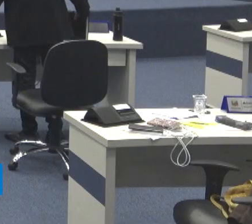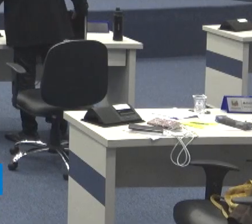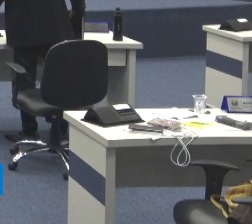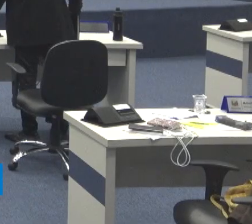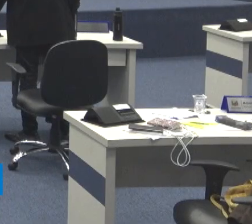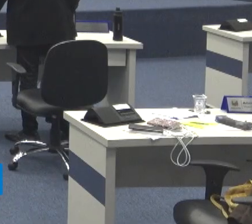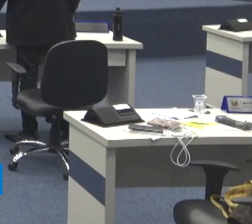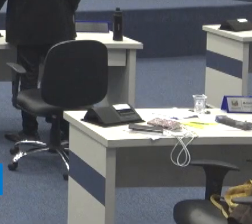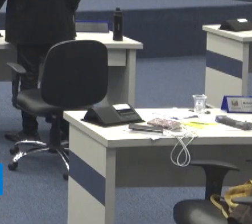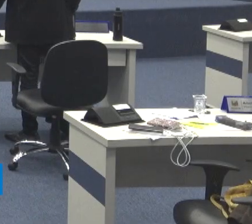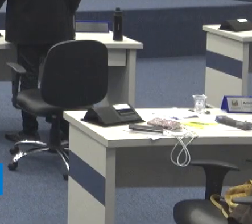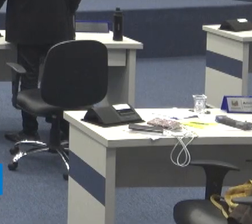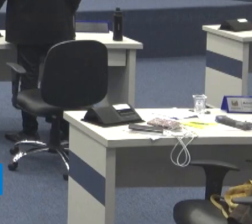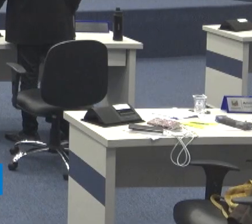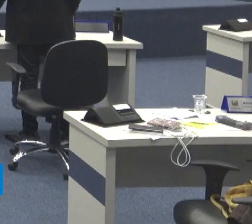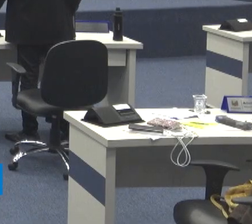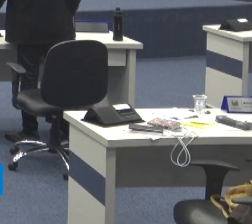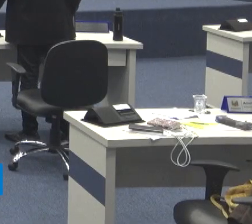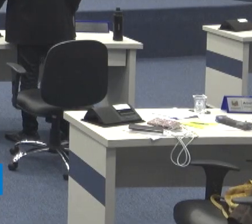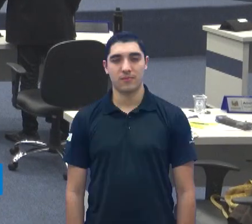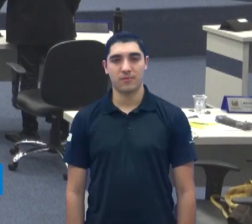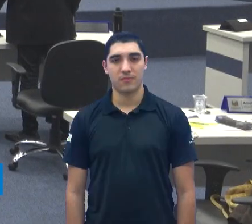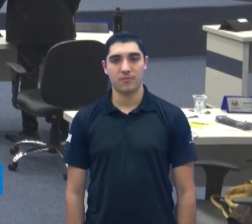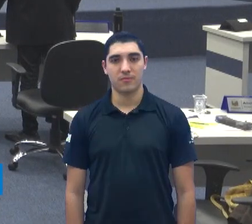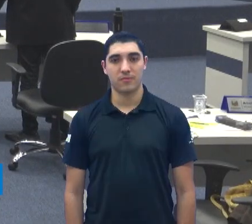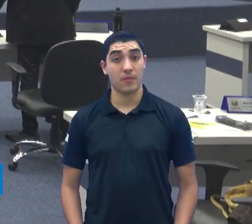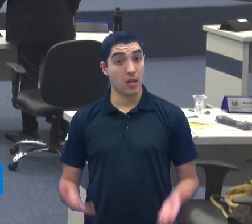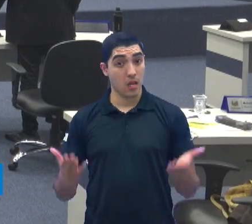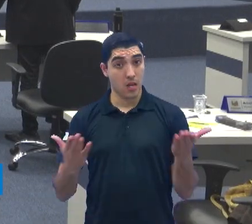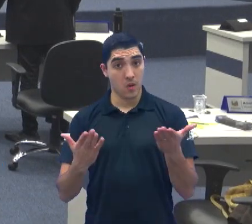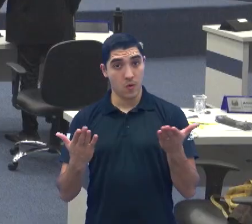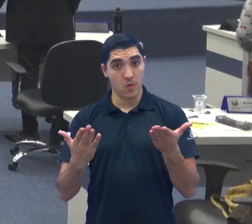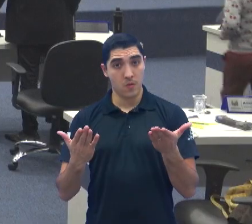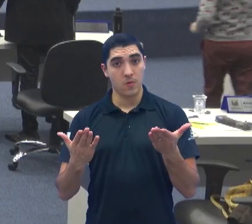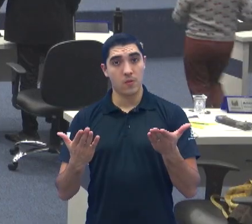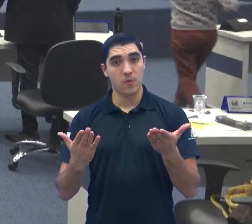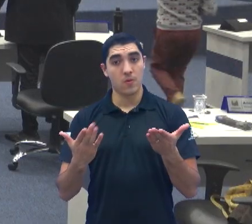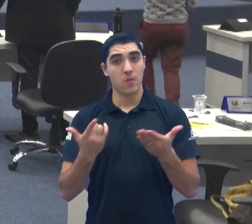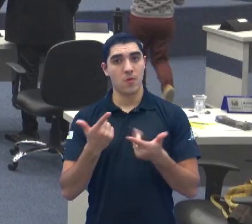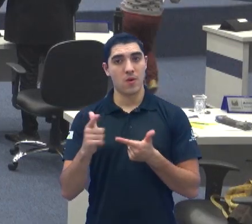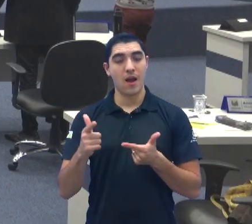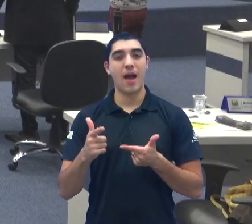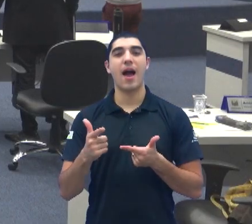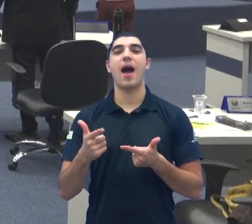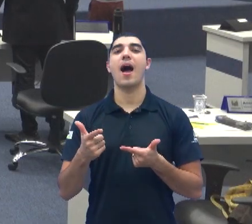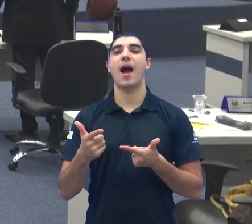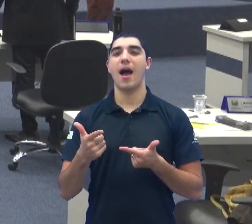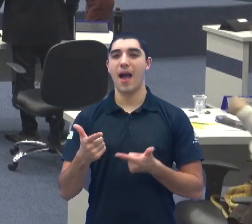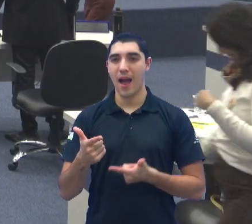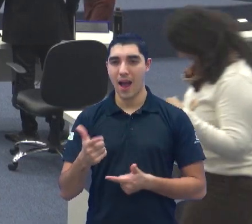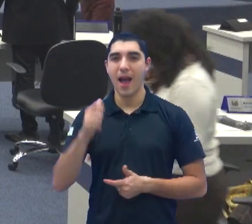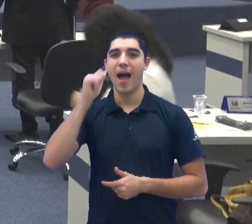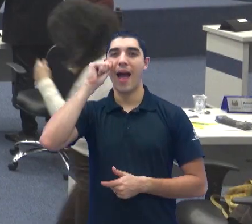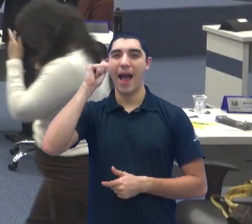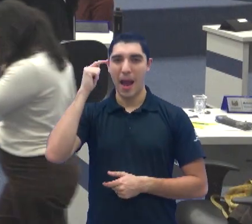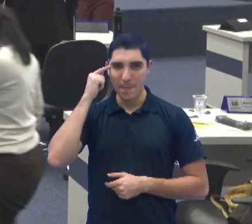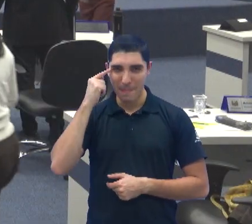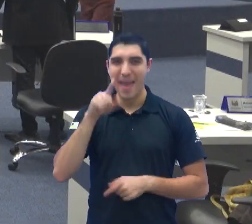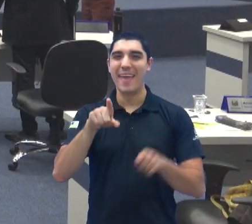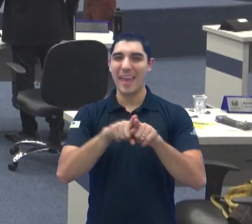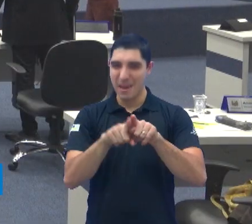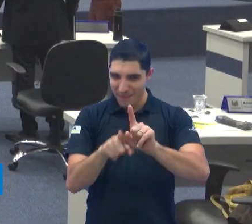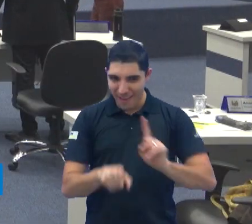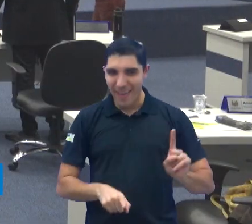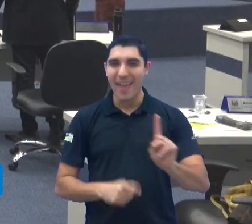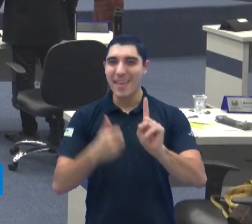Em votação, os demais requerimentos constantes na pauta. Ah, Mera, quer falar lá no meio do povo, né, Mera?